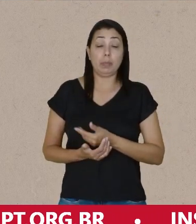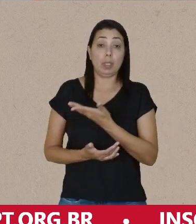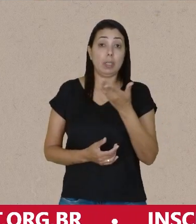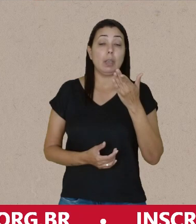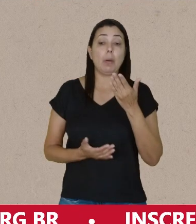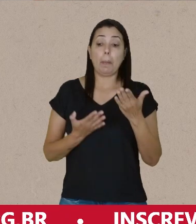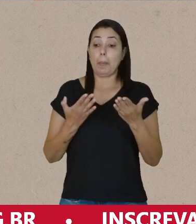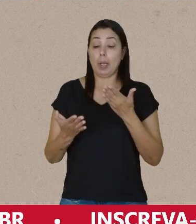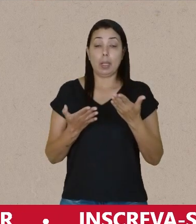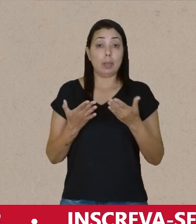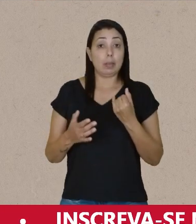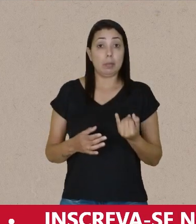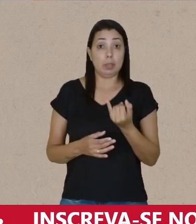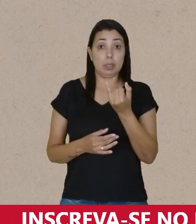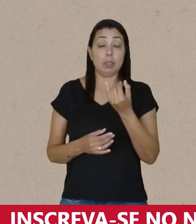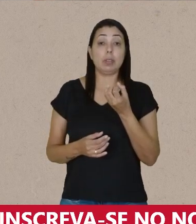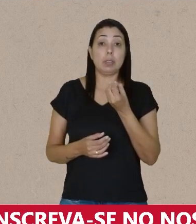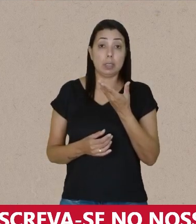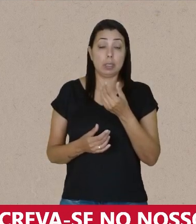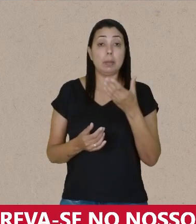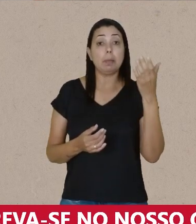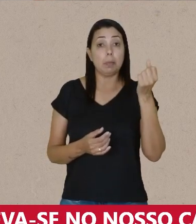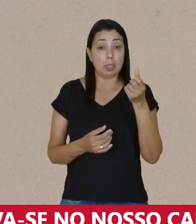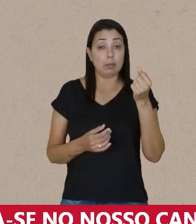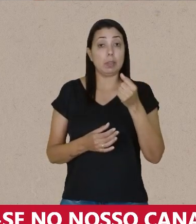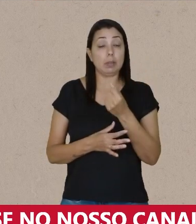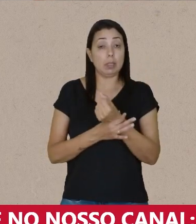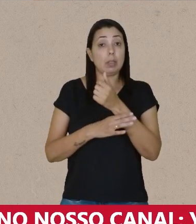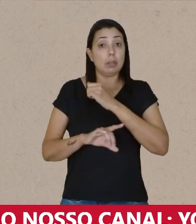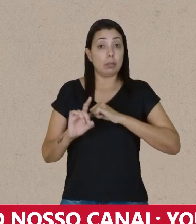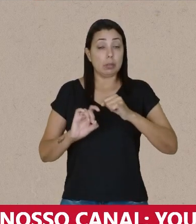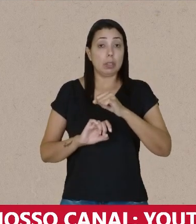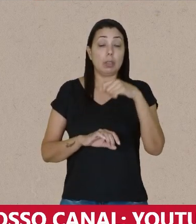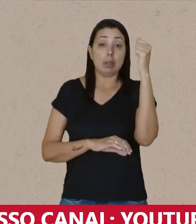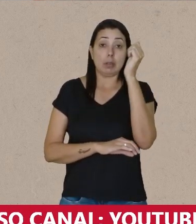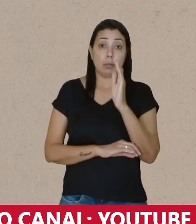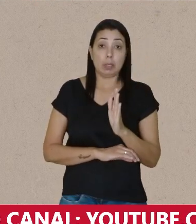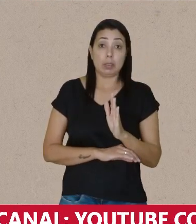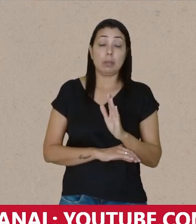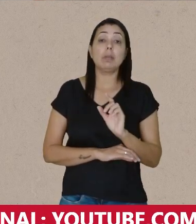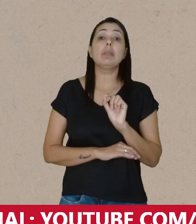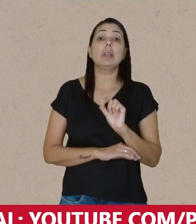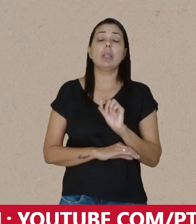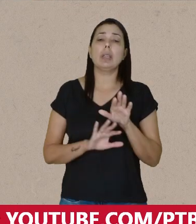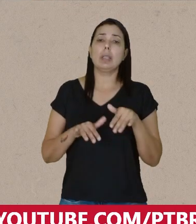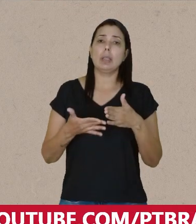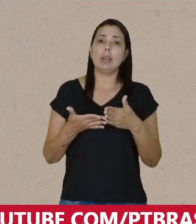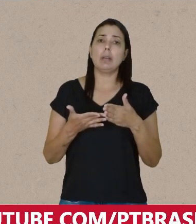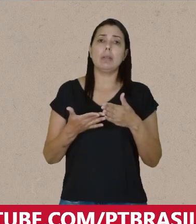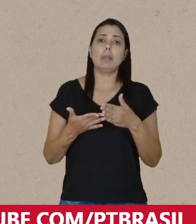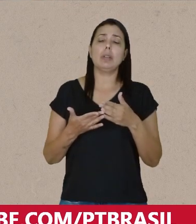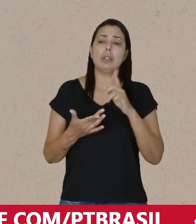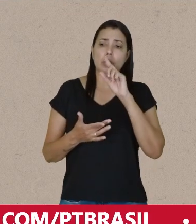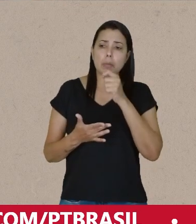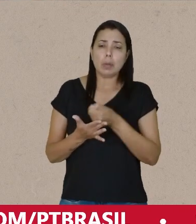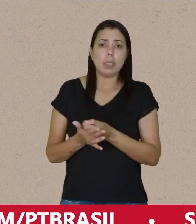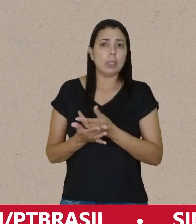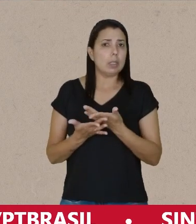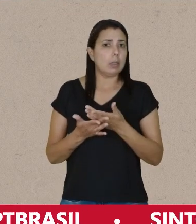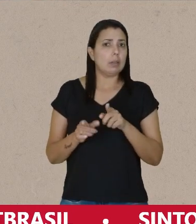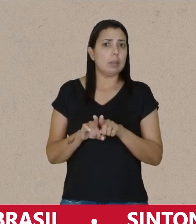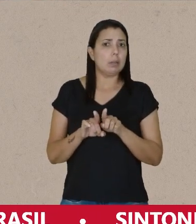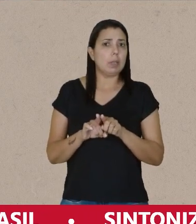o parâmetro fundamental para boa parte dos benefícios da Seguridade Social no Brasil. Então, a inflação não é de demanda, a inflação é pelo lado